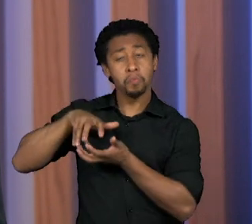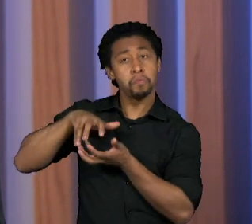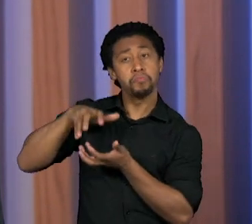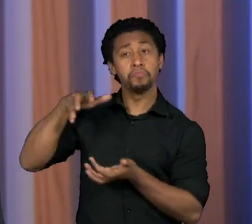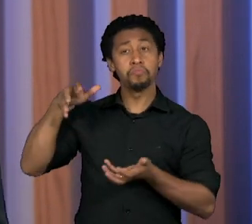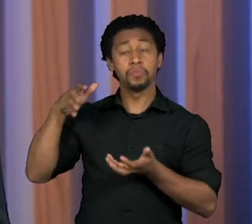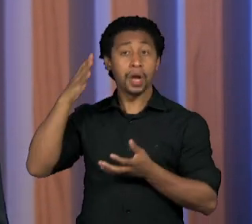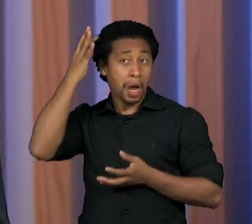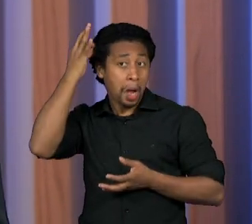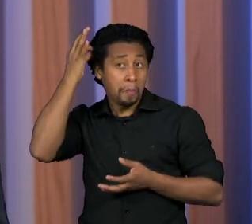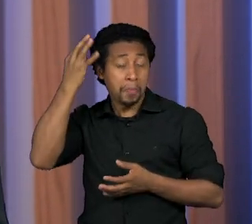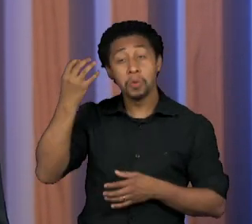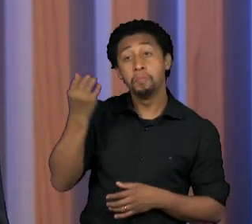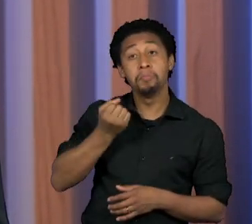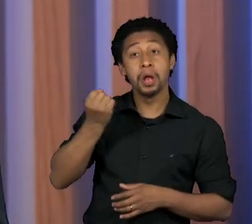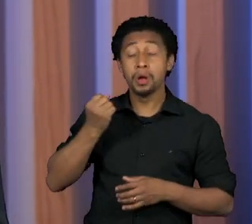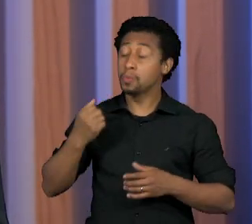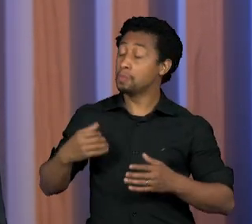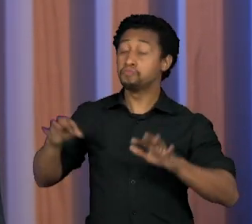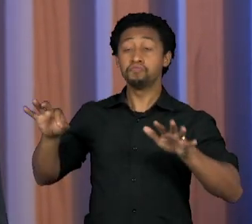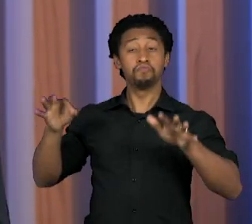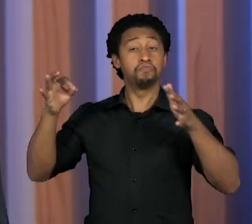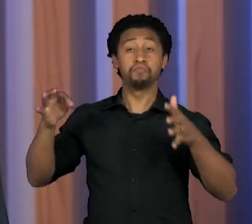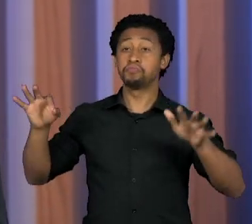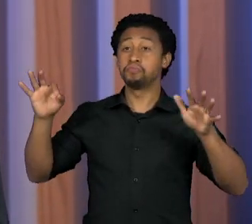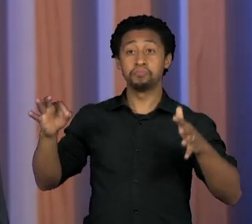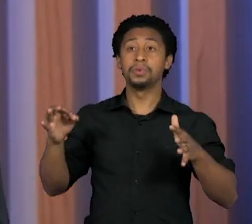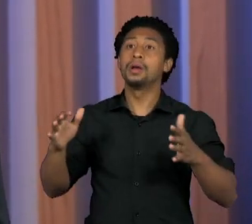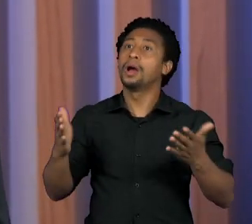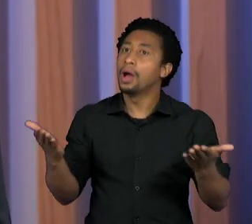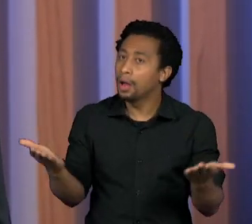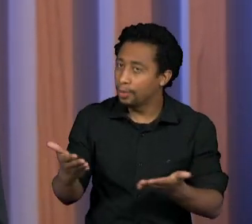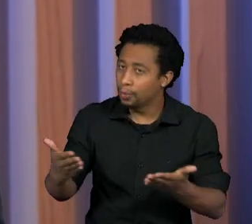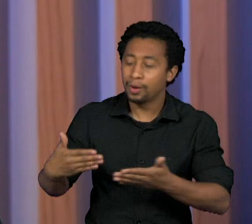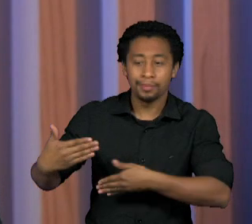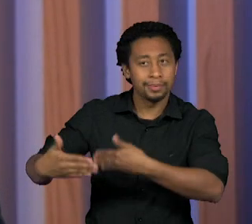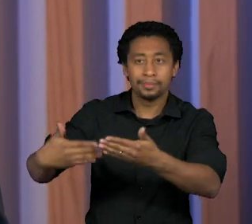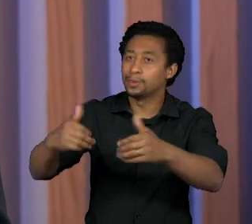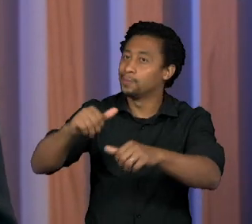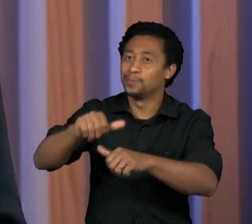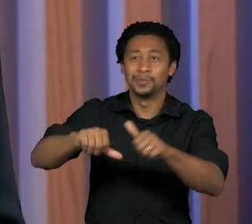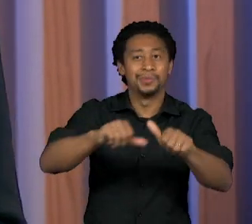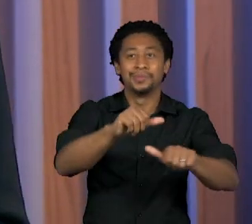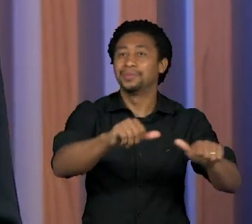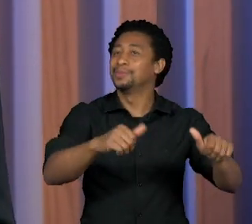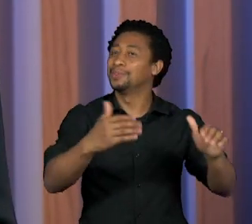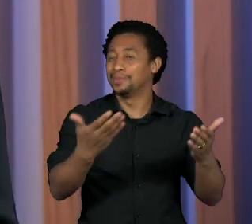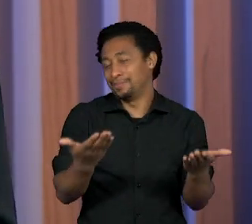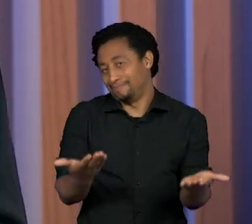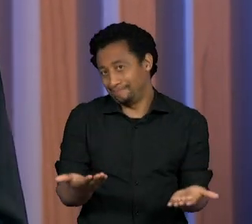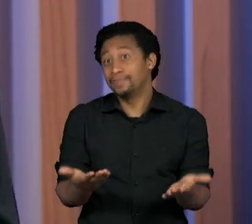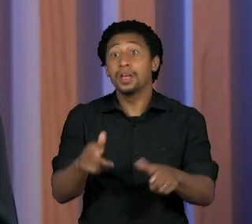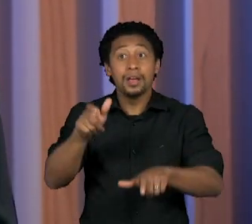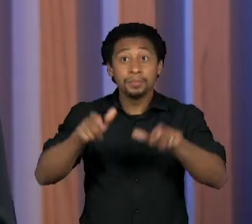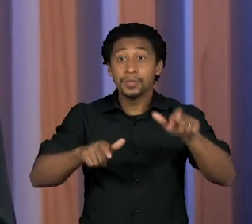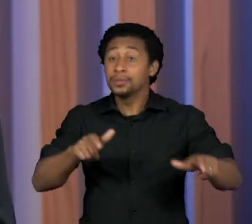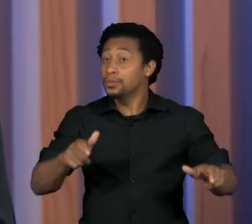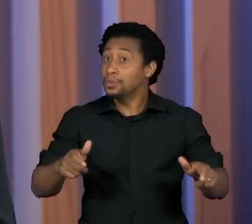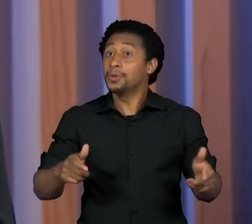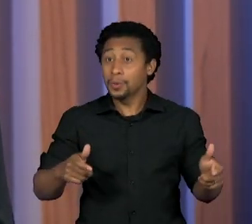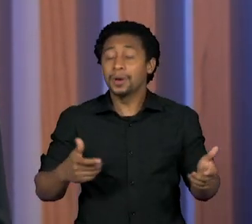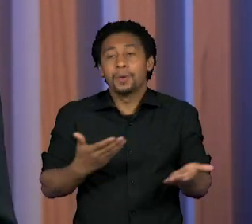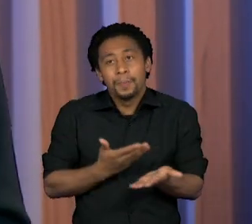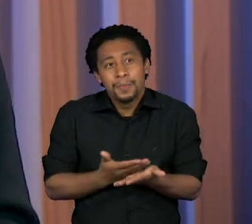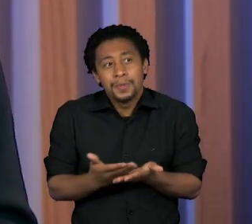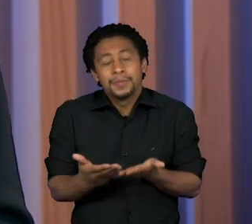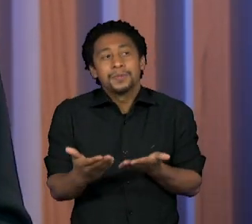eu vejo hoje que na música de concerto nós temos uma abertura muito grande, né? E o público tem, por exemplo, me aceitado com facilidade,